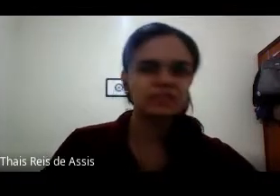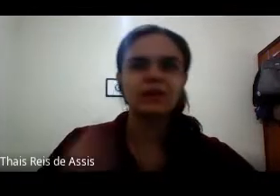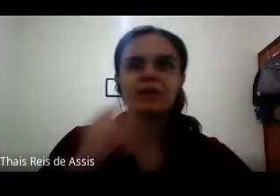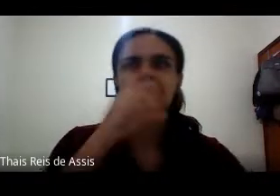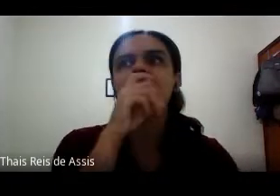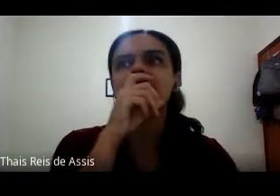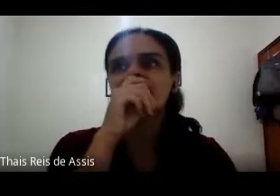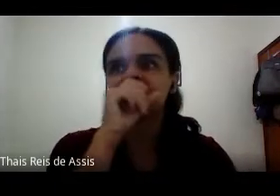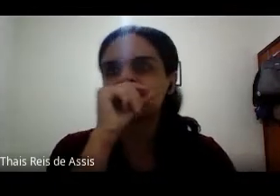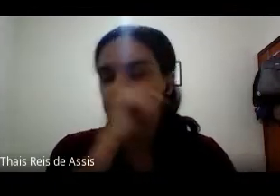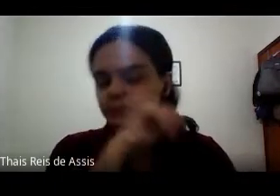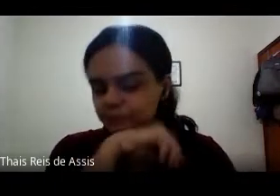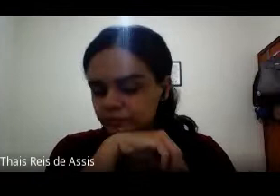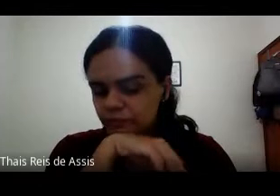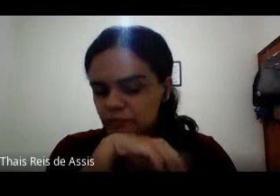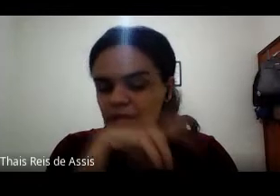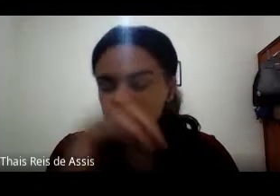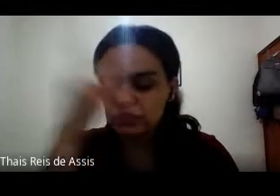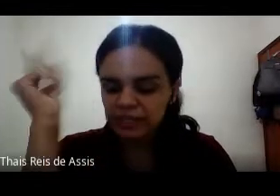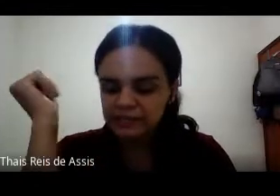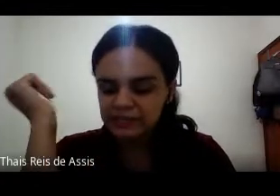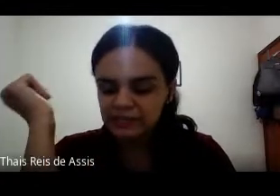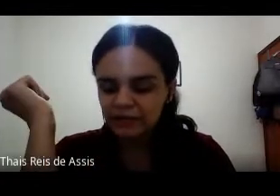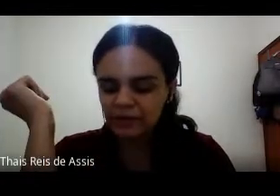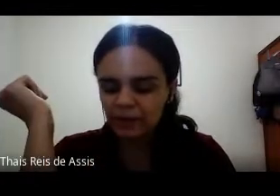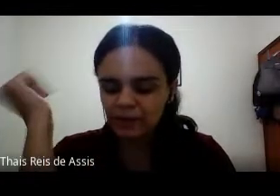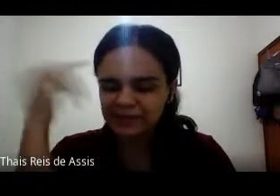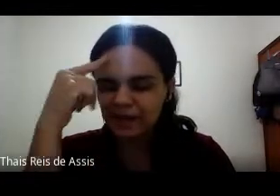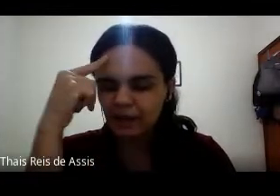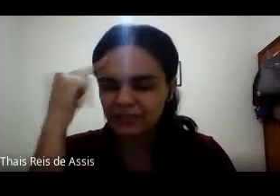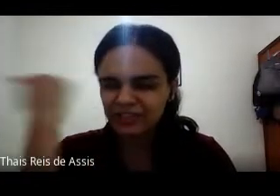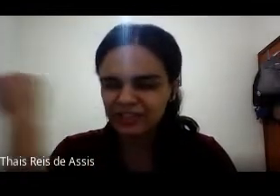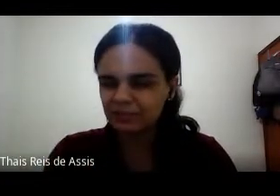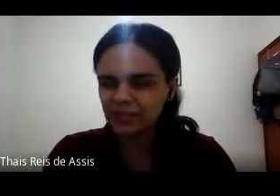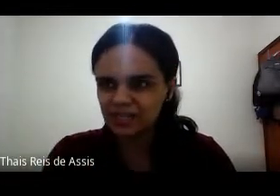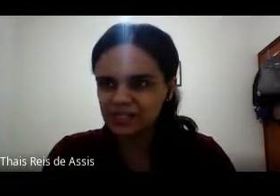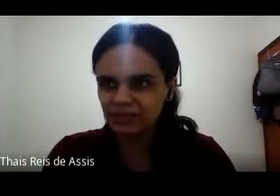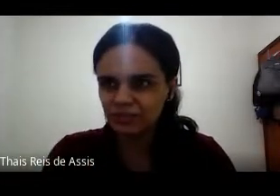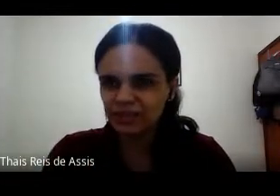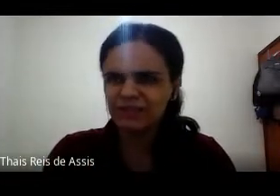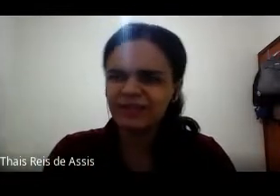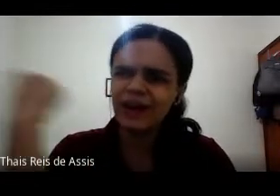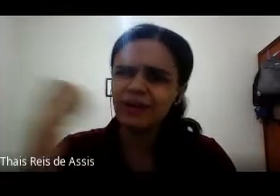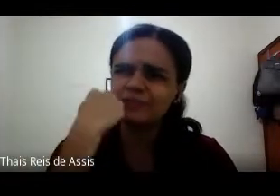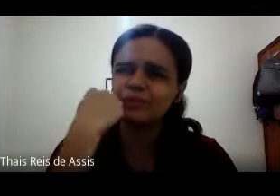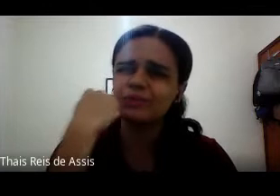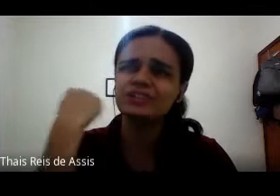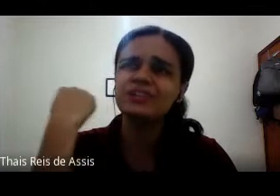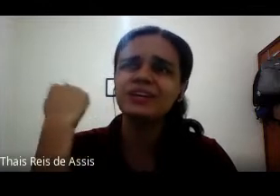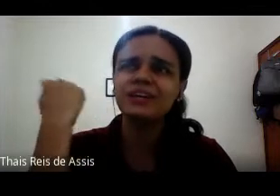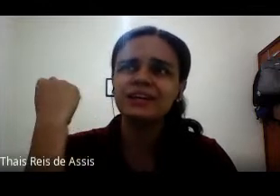já tiveram a sensação de que às vezes você está vendo uma coisa na aula de química que você viu, te viu na aula